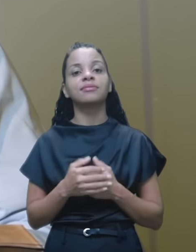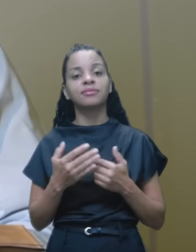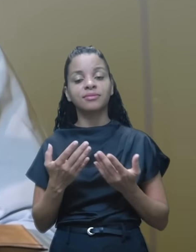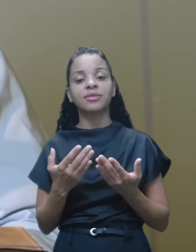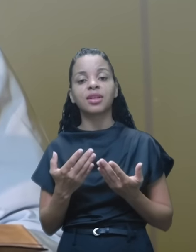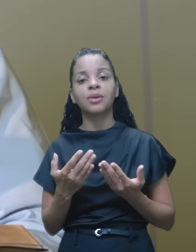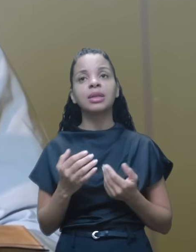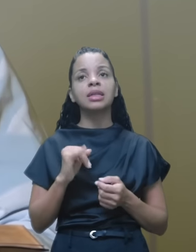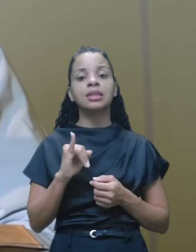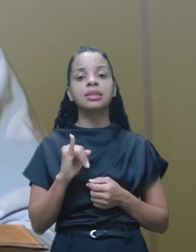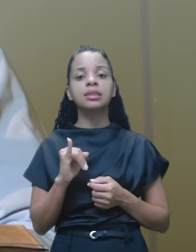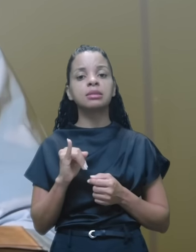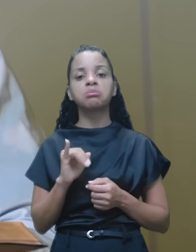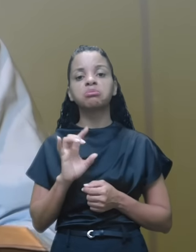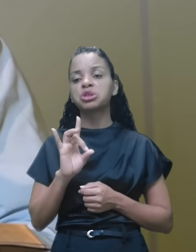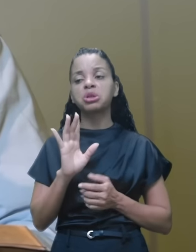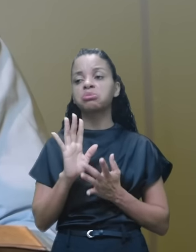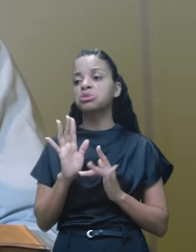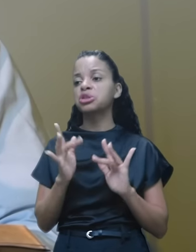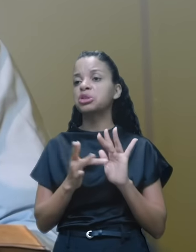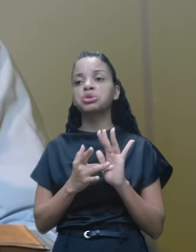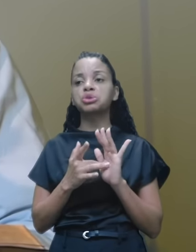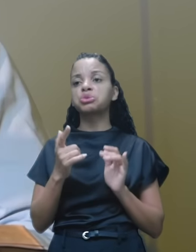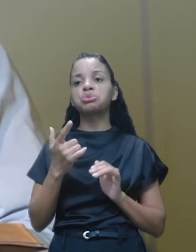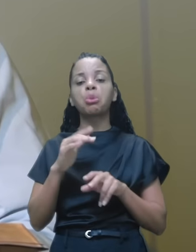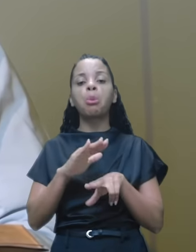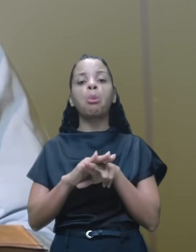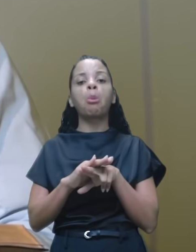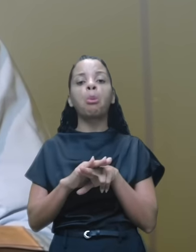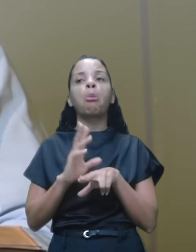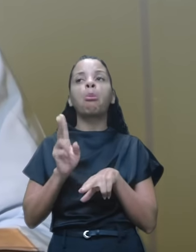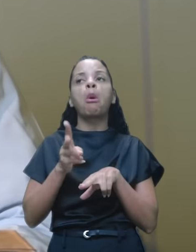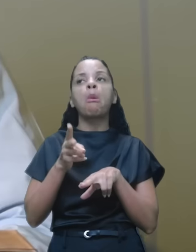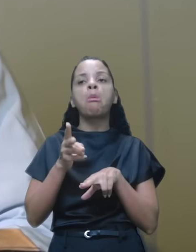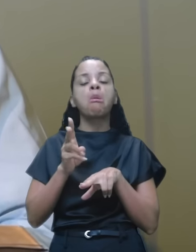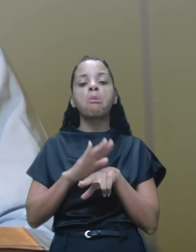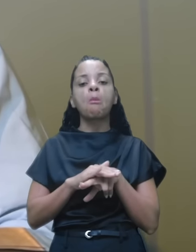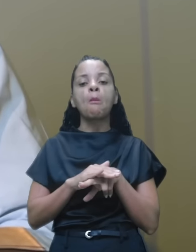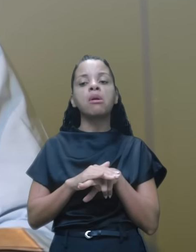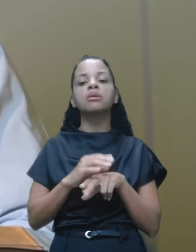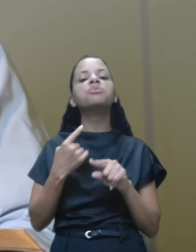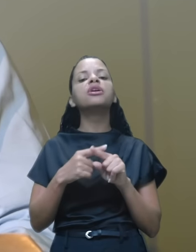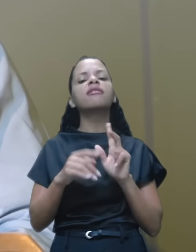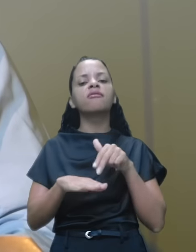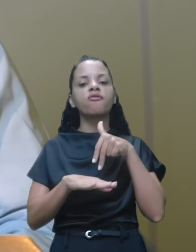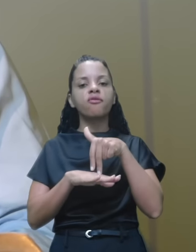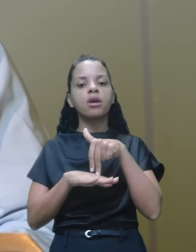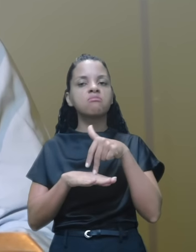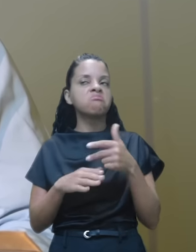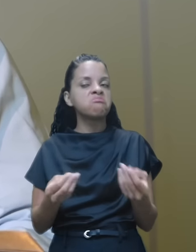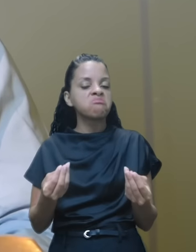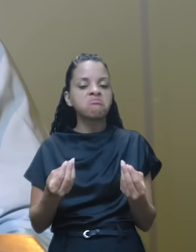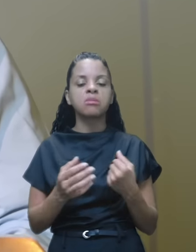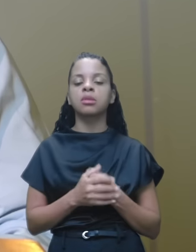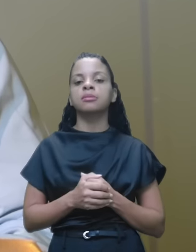a perspectiva se simplesmente Jesus não tivesse ressuscitado. O Adriano destacou bem, a ressurreição